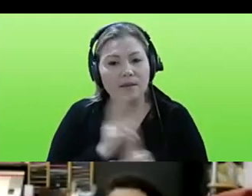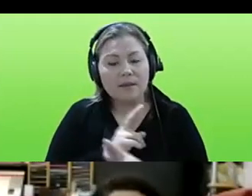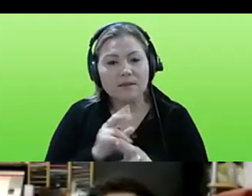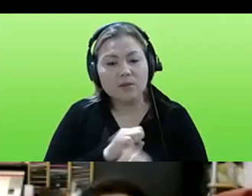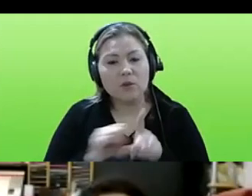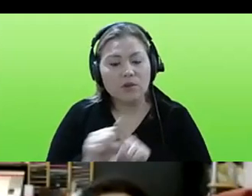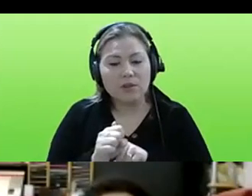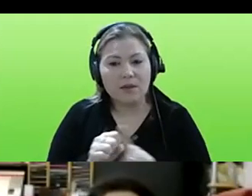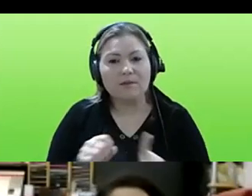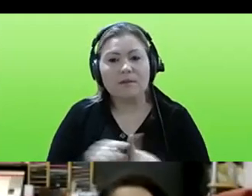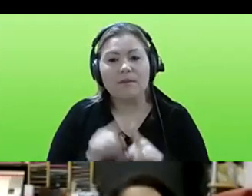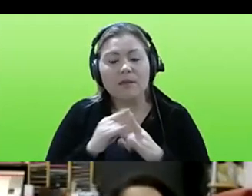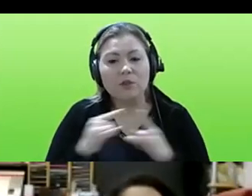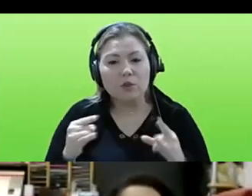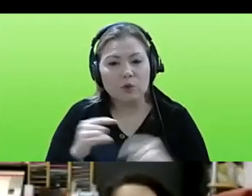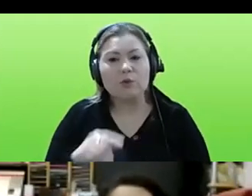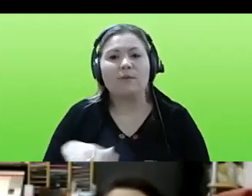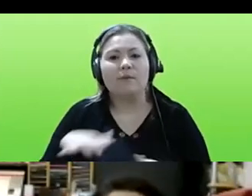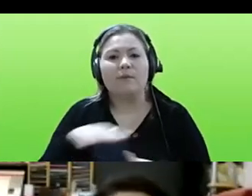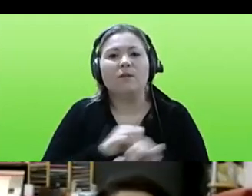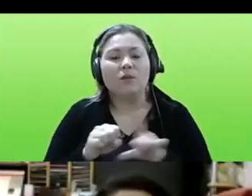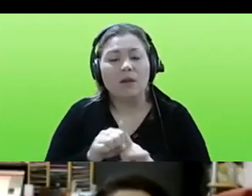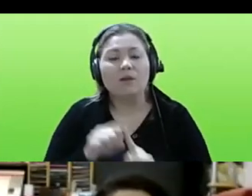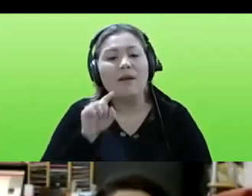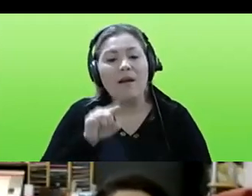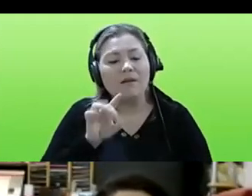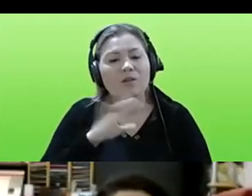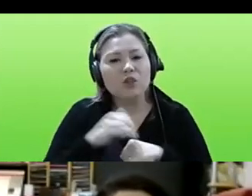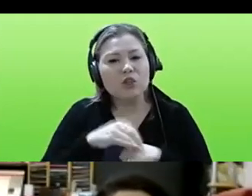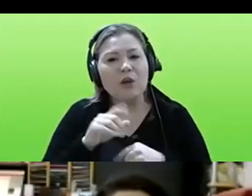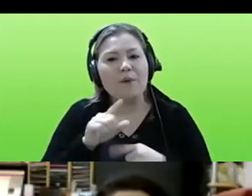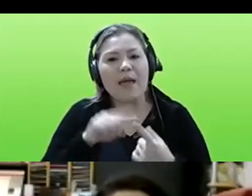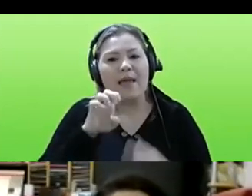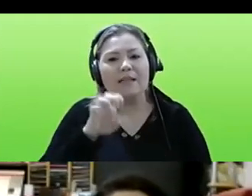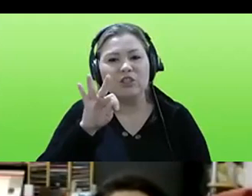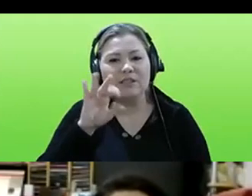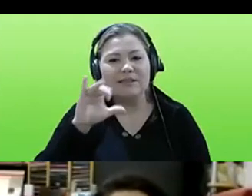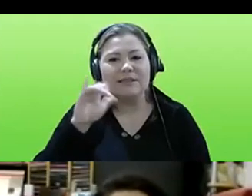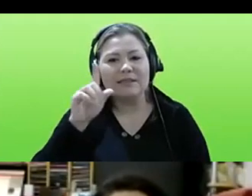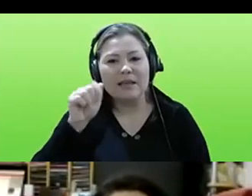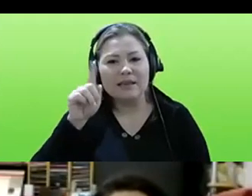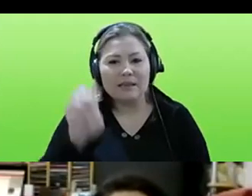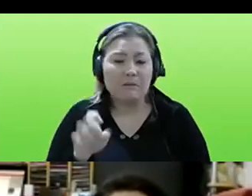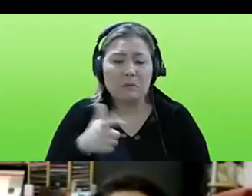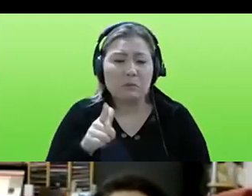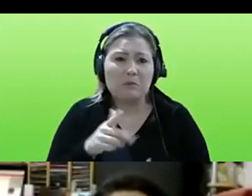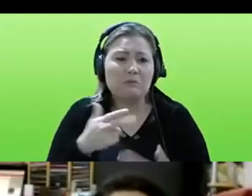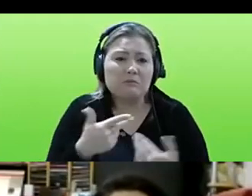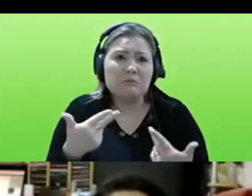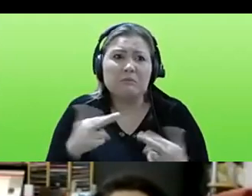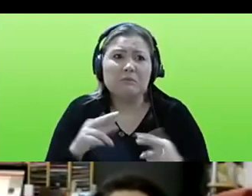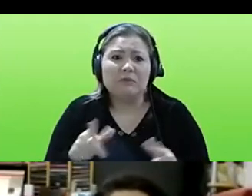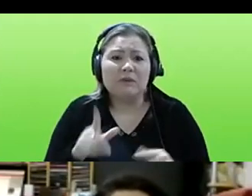sociais, institucionais da sociedade. Então, é isso que ele chama de eticidade. Mas não tem nenhum mistério. Algumas pessoas traduziram